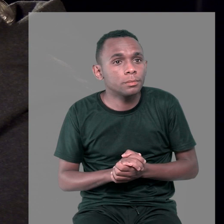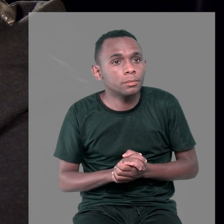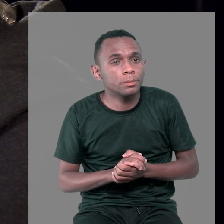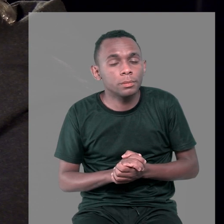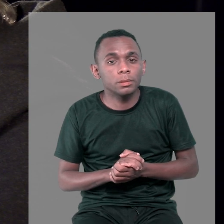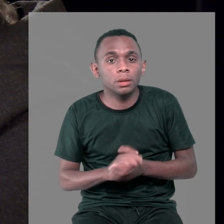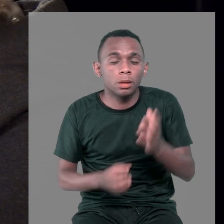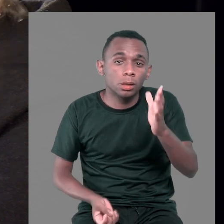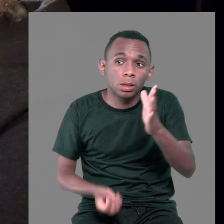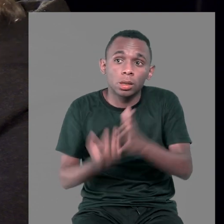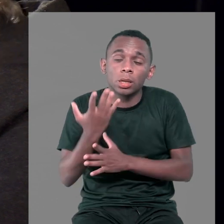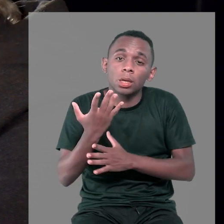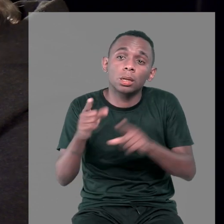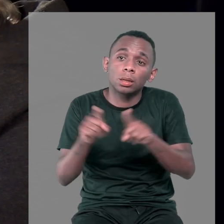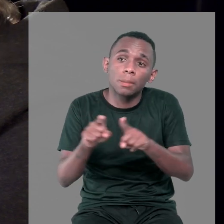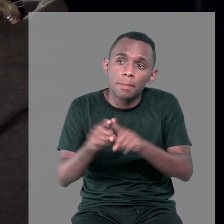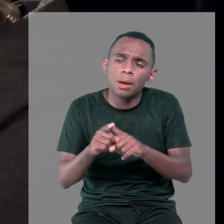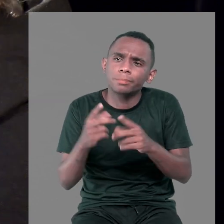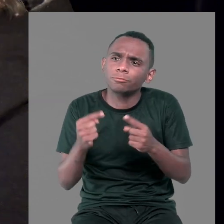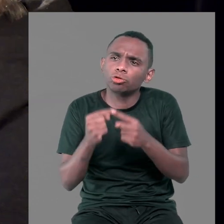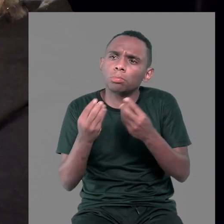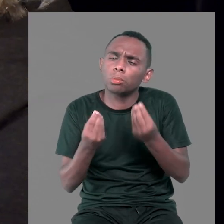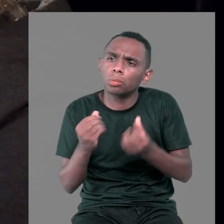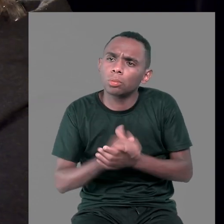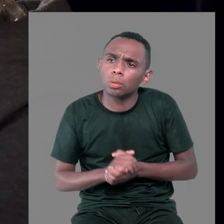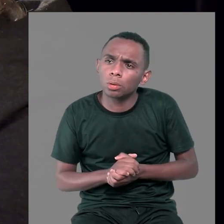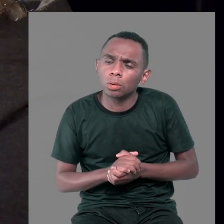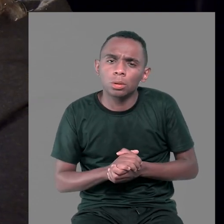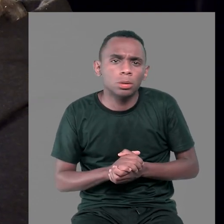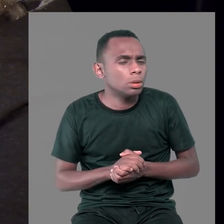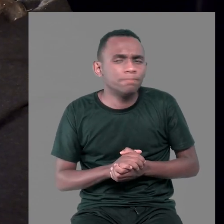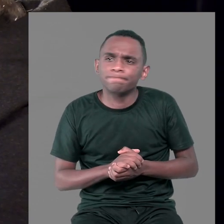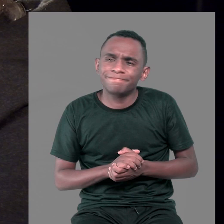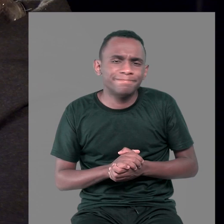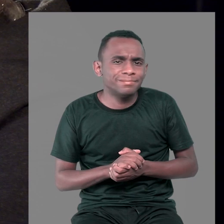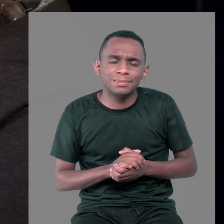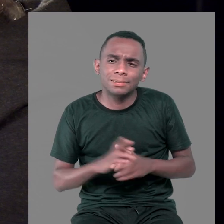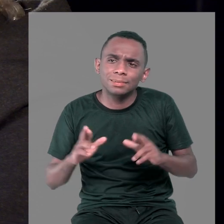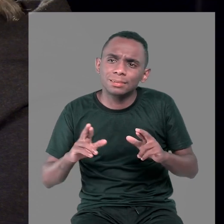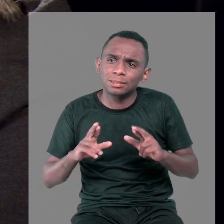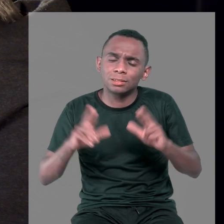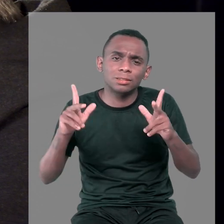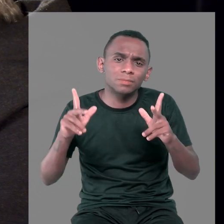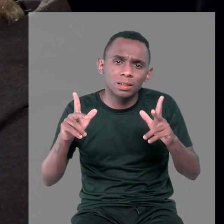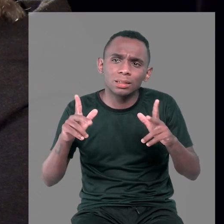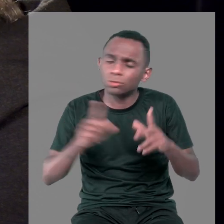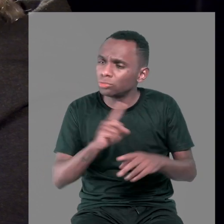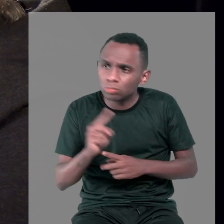é que as democracias modernas elas são marcadas pela contingência, pela